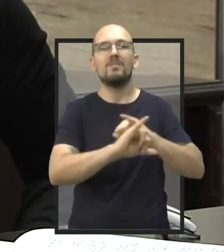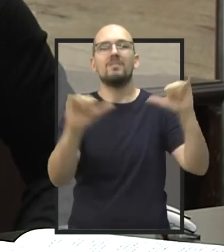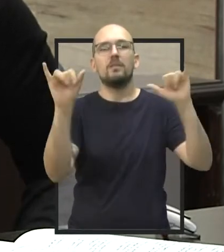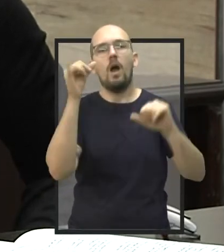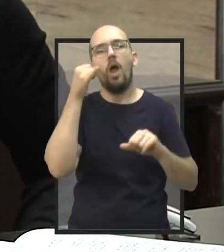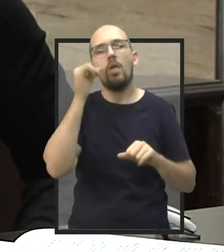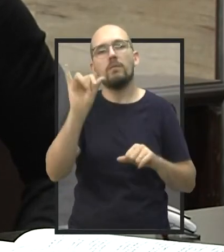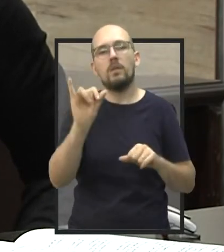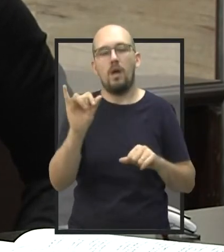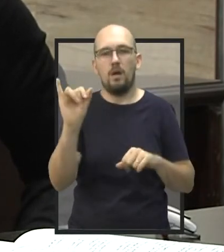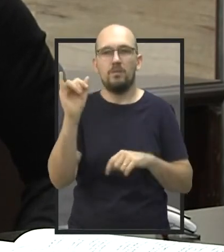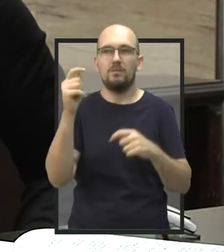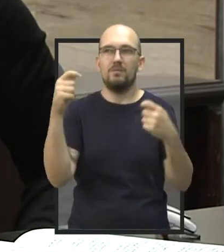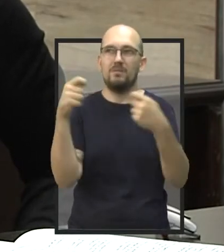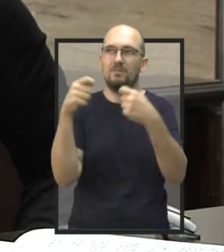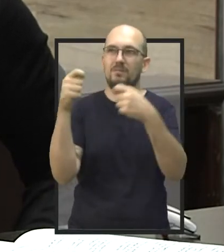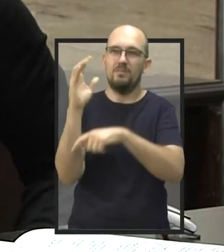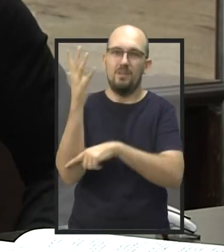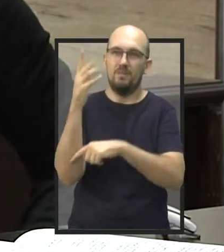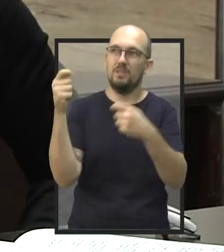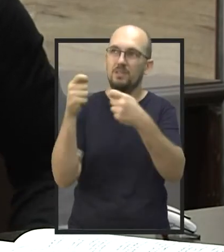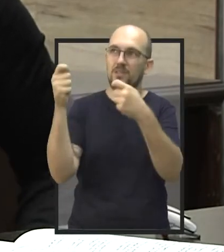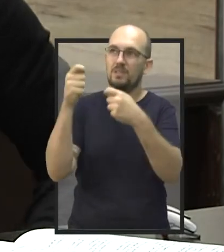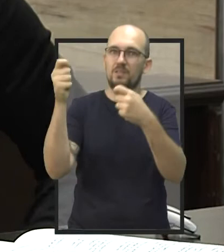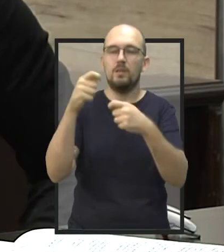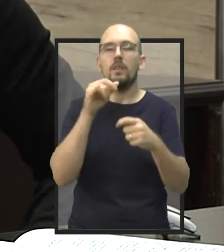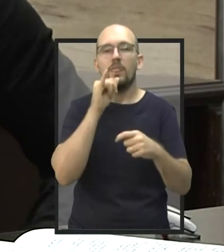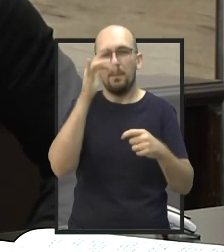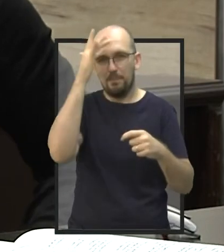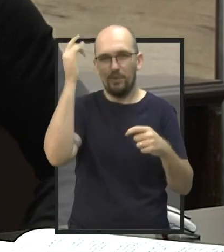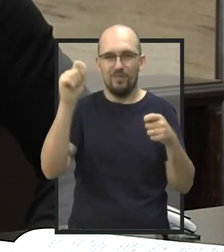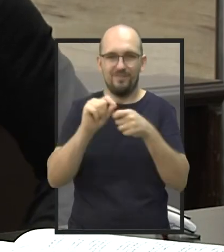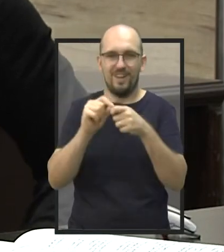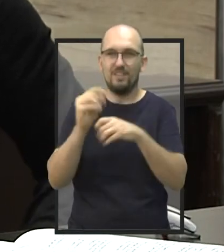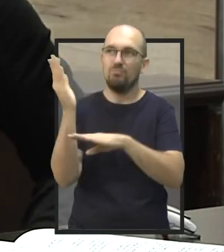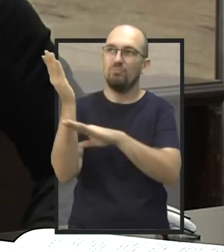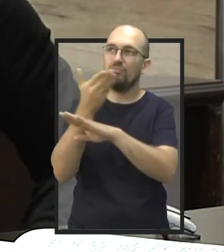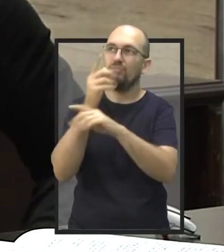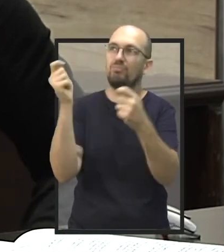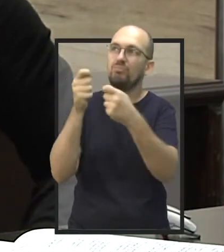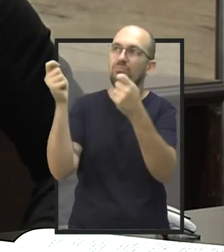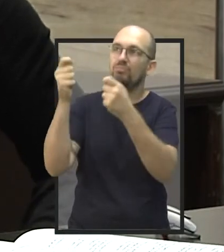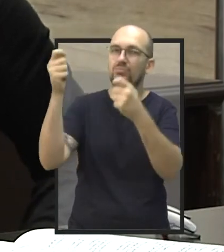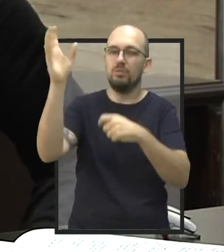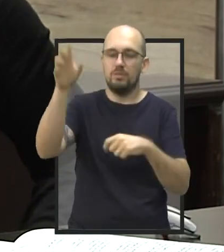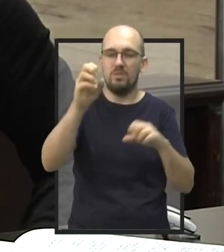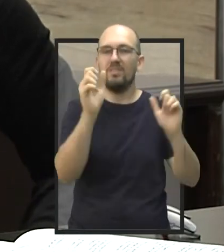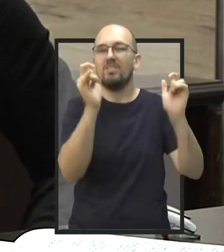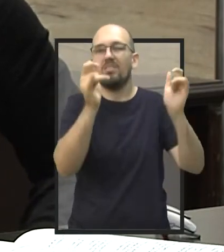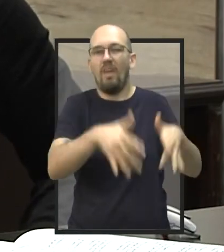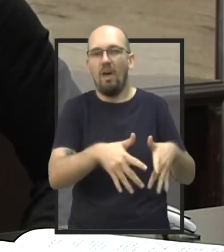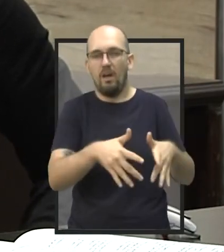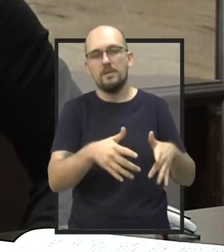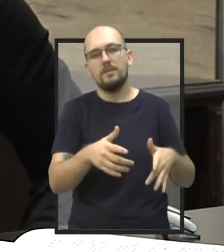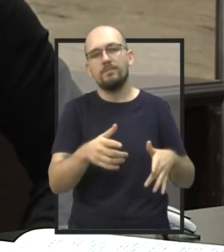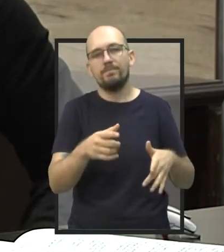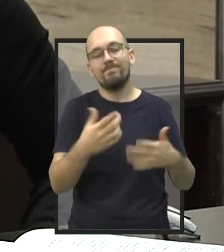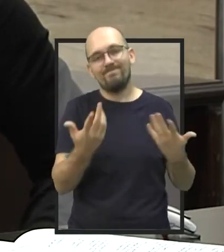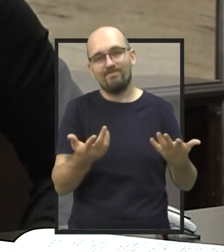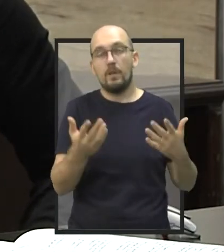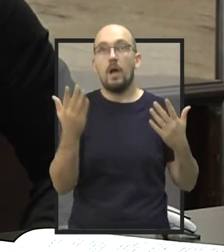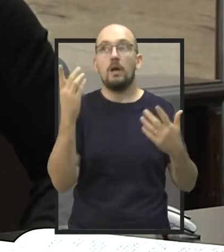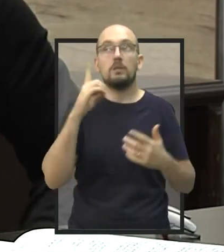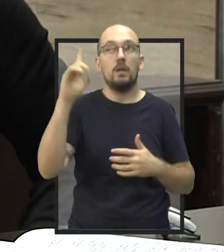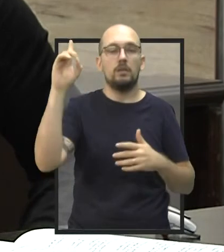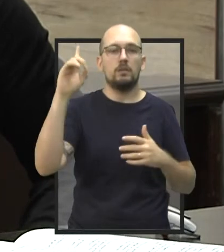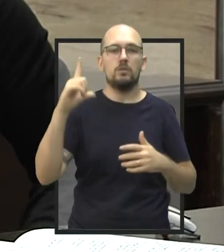jogando galho, cortando, né? Tem as pessoas que apodam árvores, então assim, e foi agora, né, graças a Deus, tem uma empresa